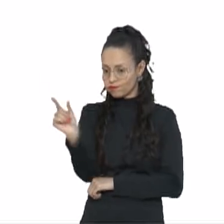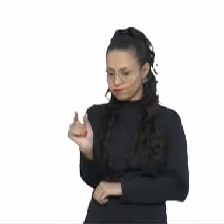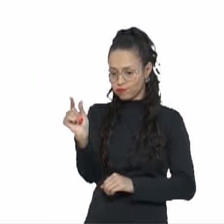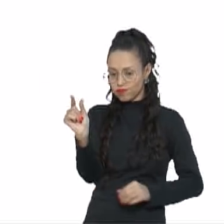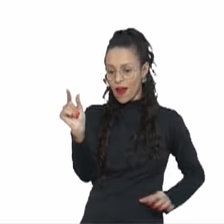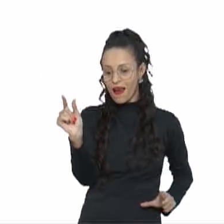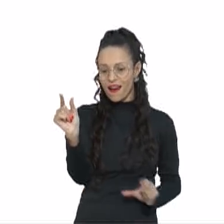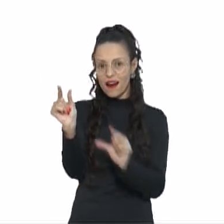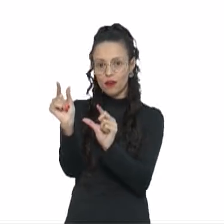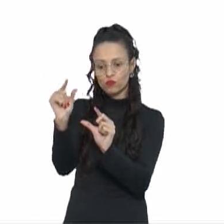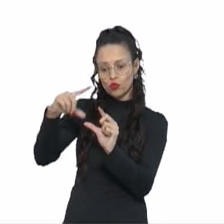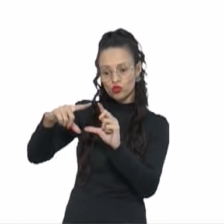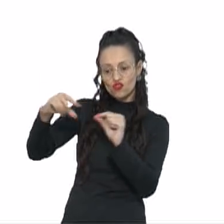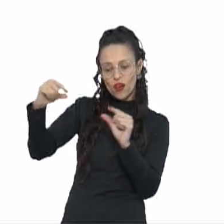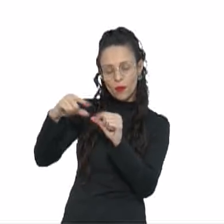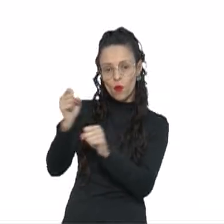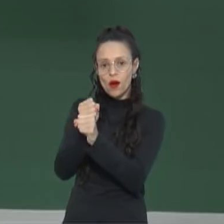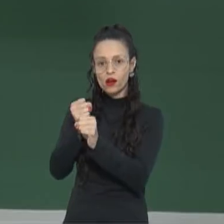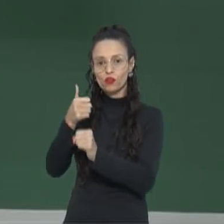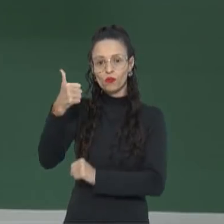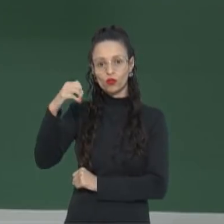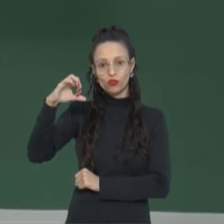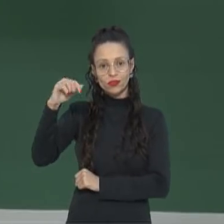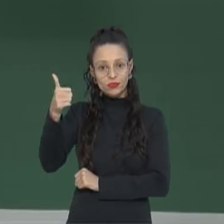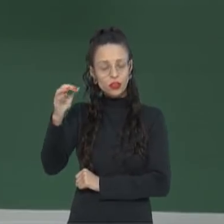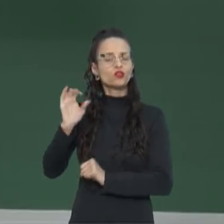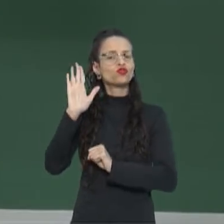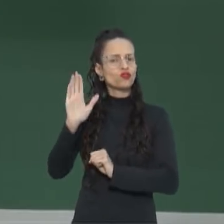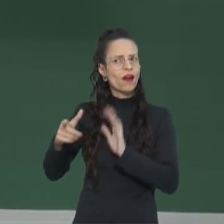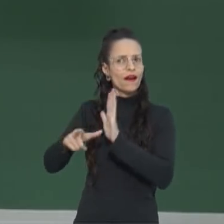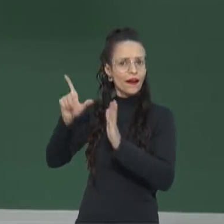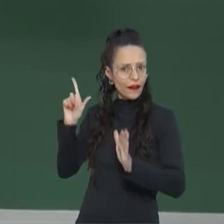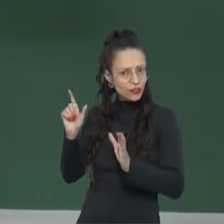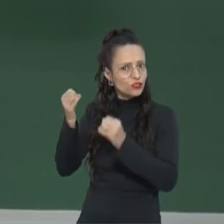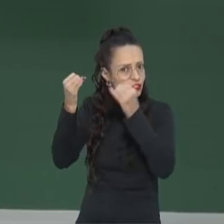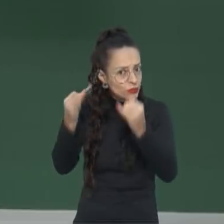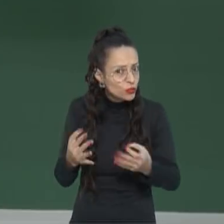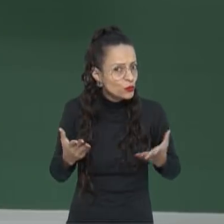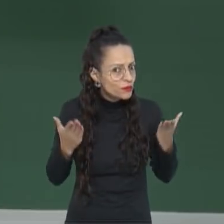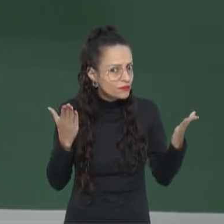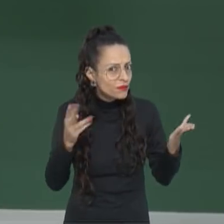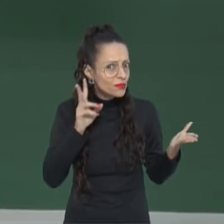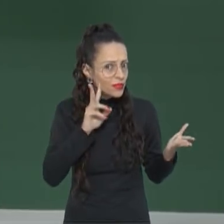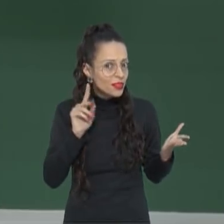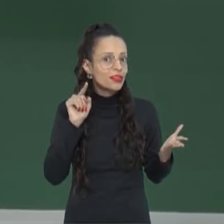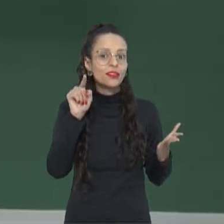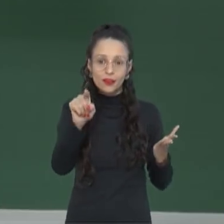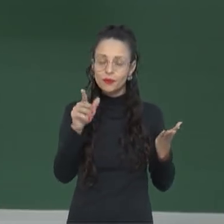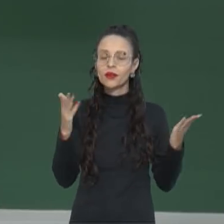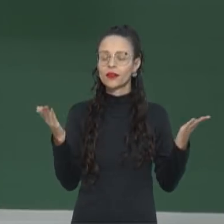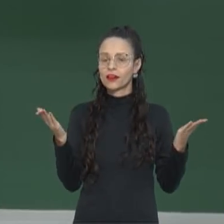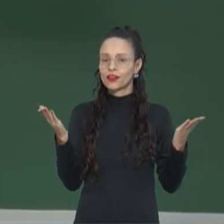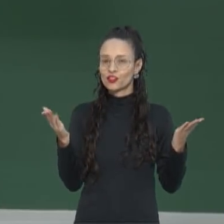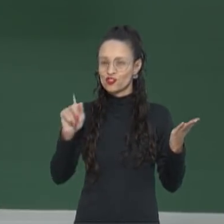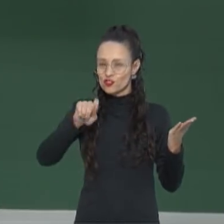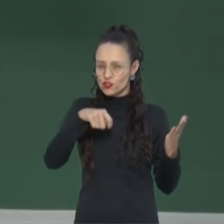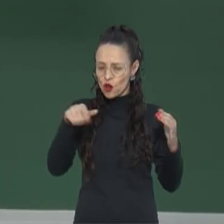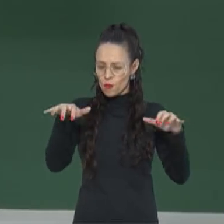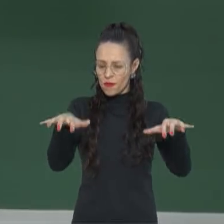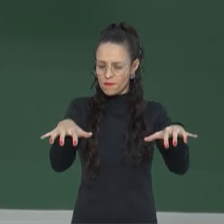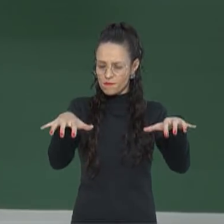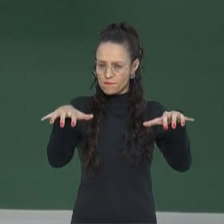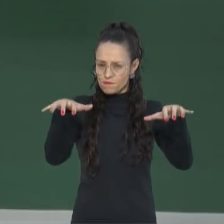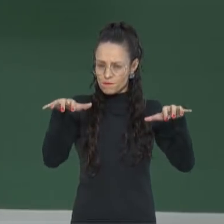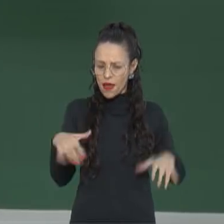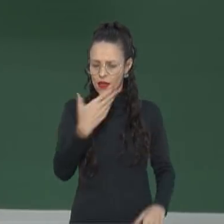lá em 1910. Nós já falamos disso, criança. Lembra? Quando nós falamos do Império Japonês